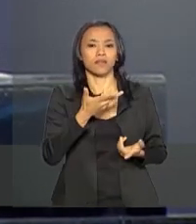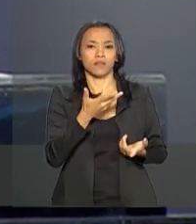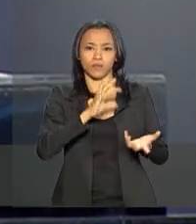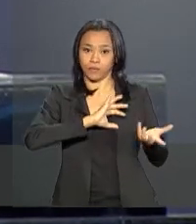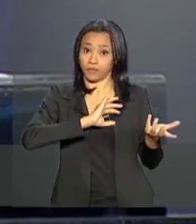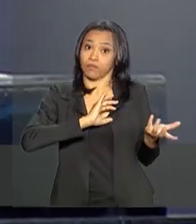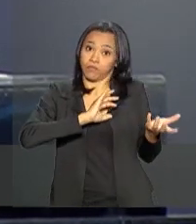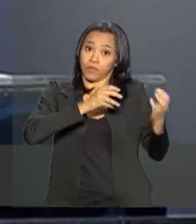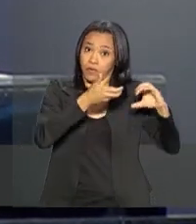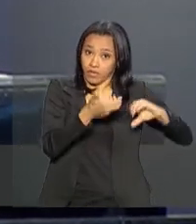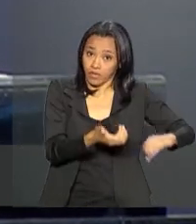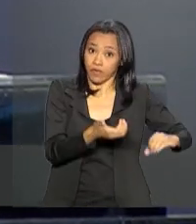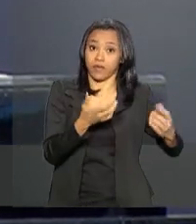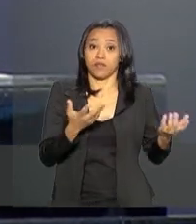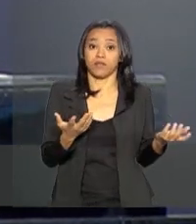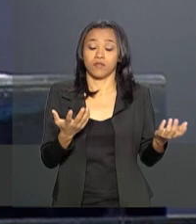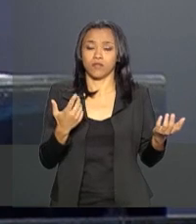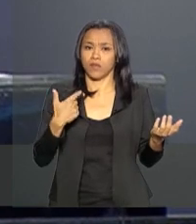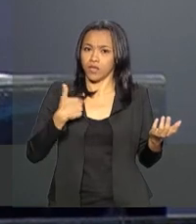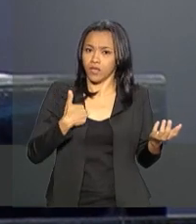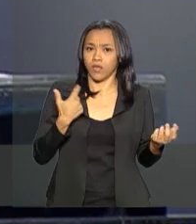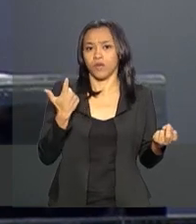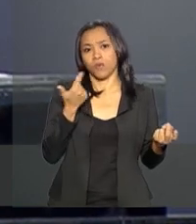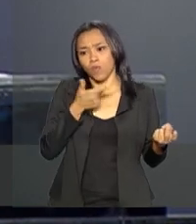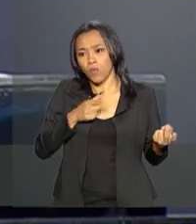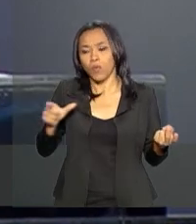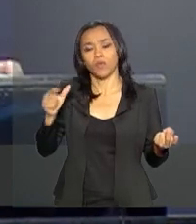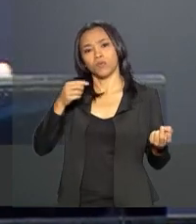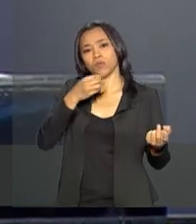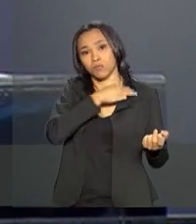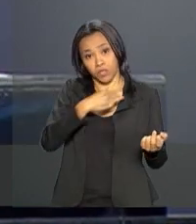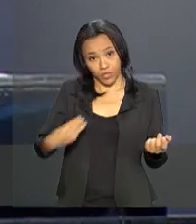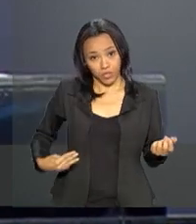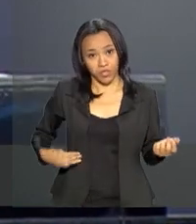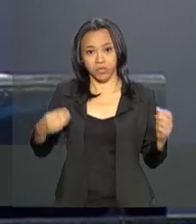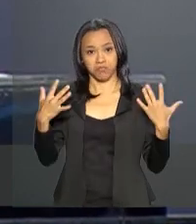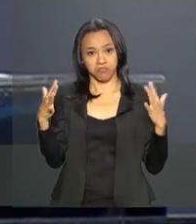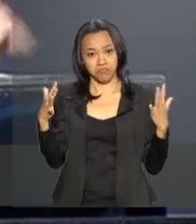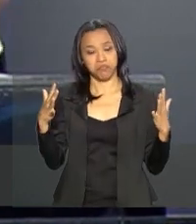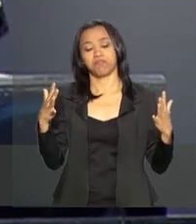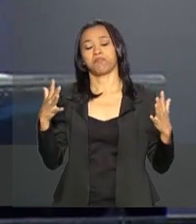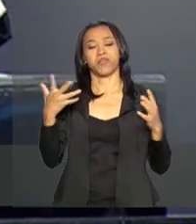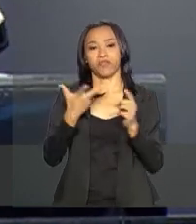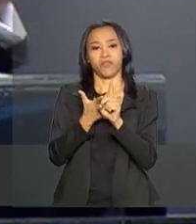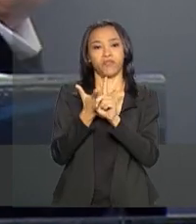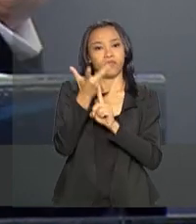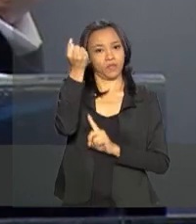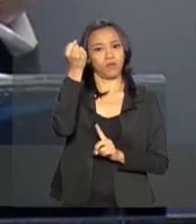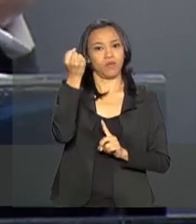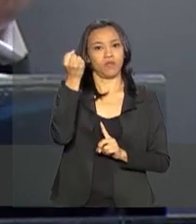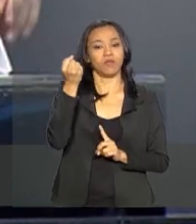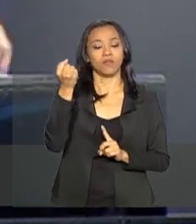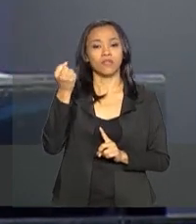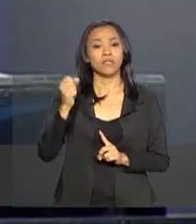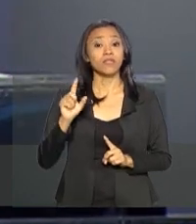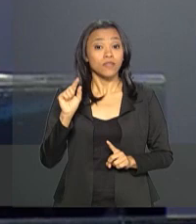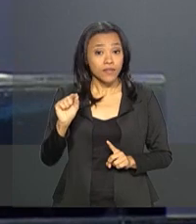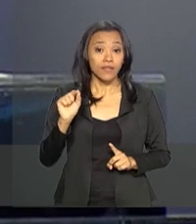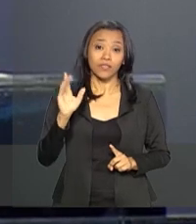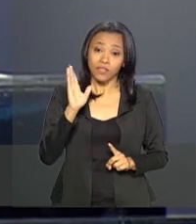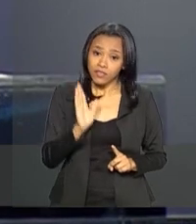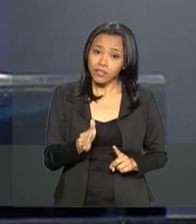do Marcos Jorge, de todos os ministros, esta vitória que providencialmente